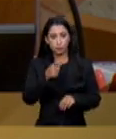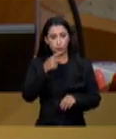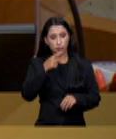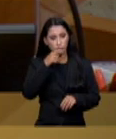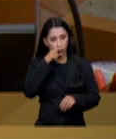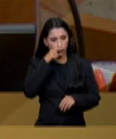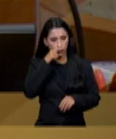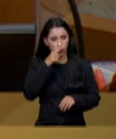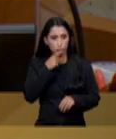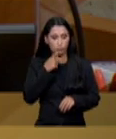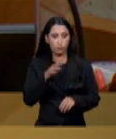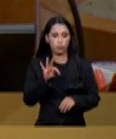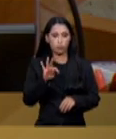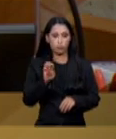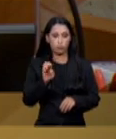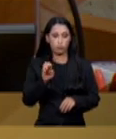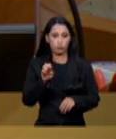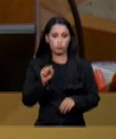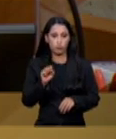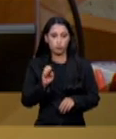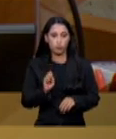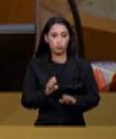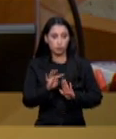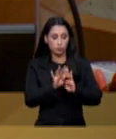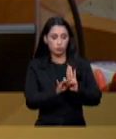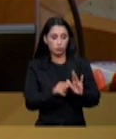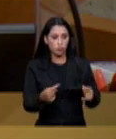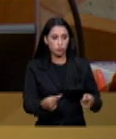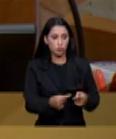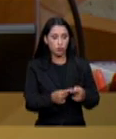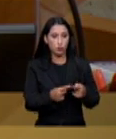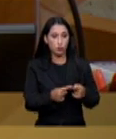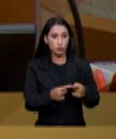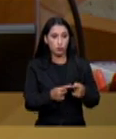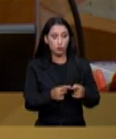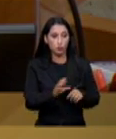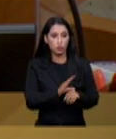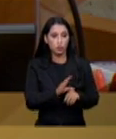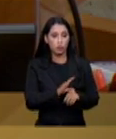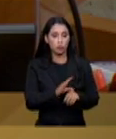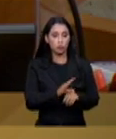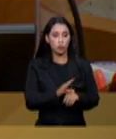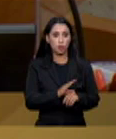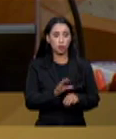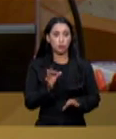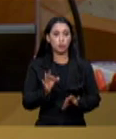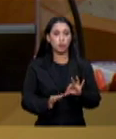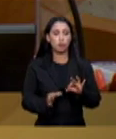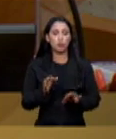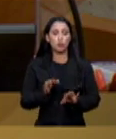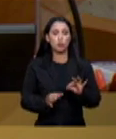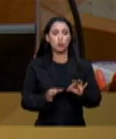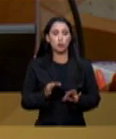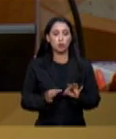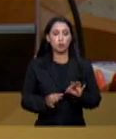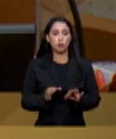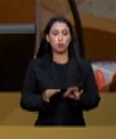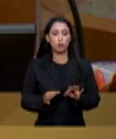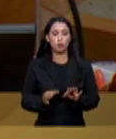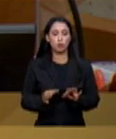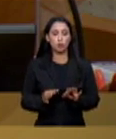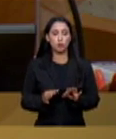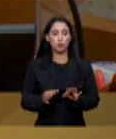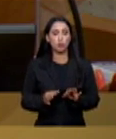eu aderiria à tese da interpretação conforme como obiter dictum, julgando, e foi o que foi dito